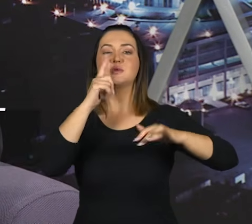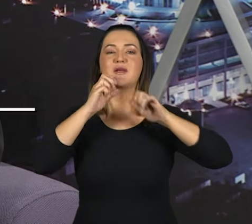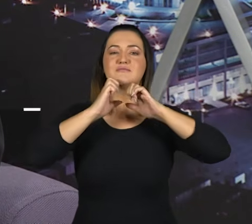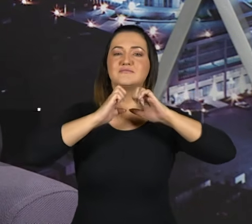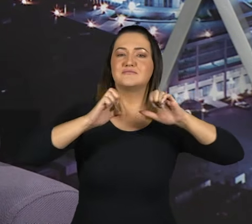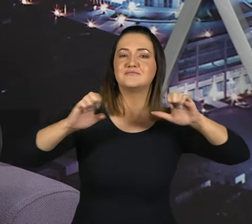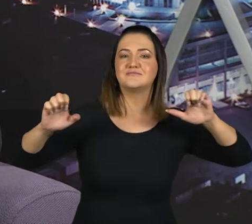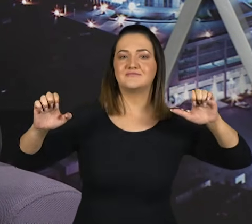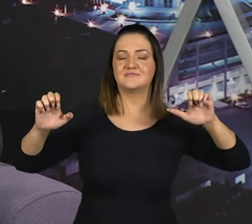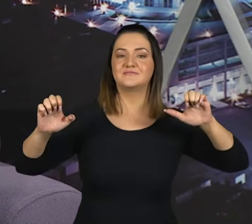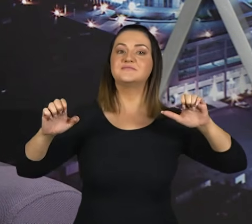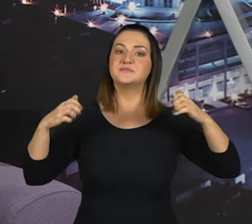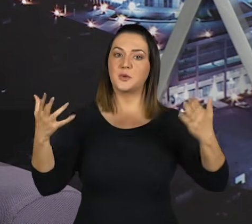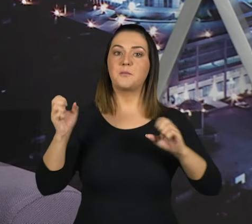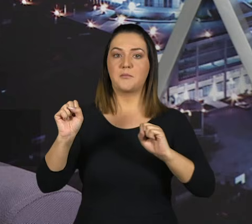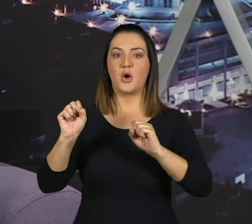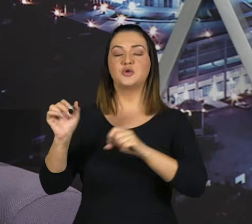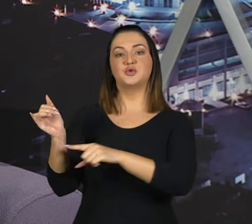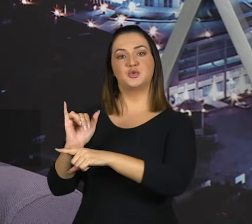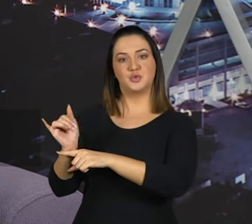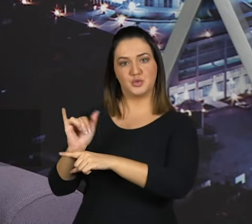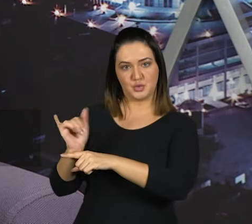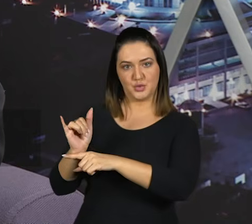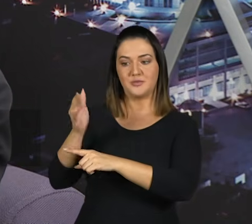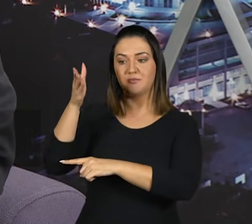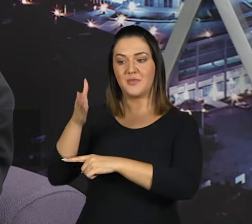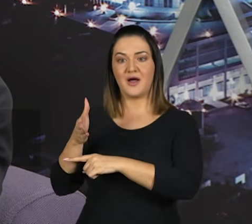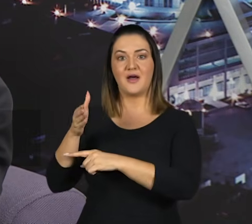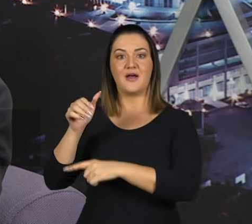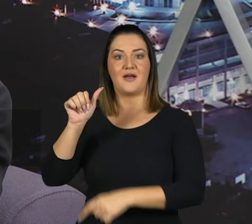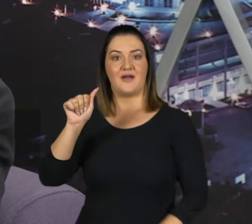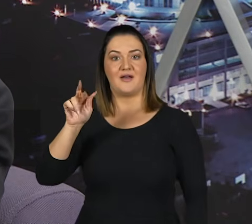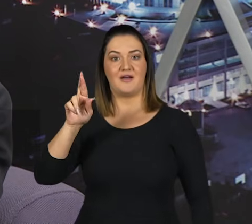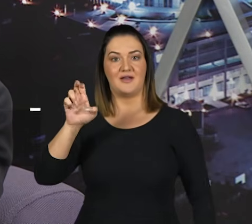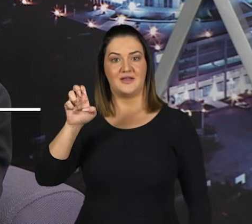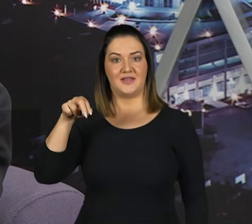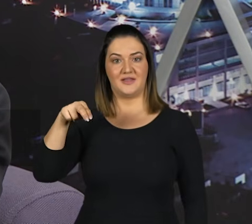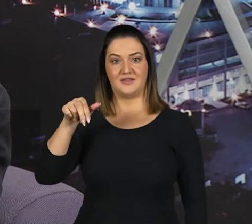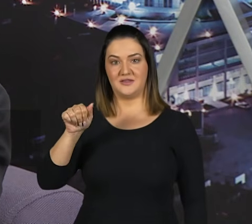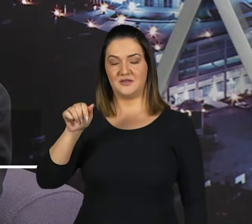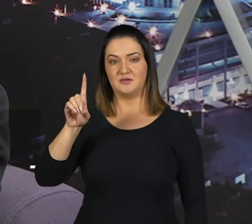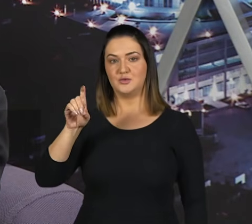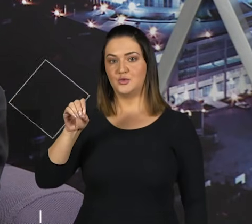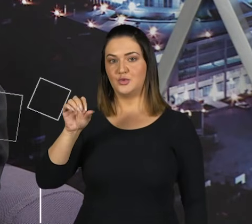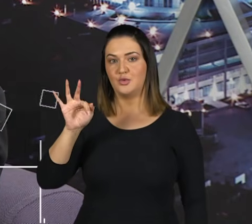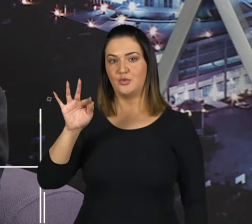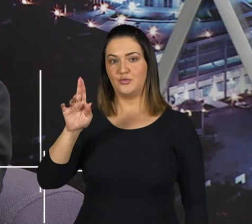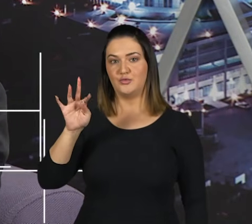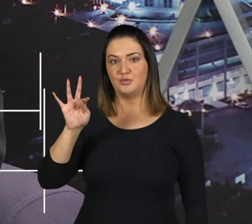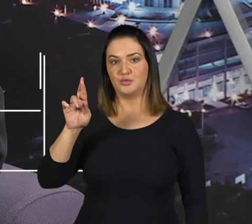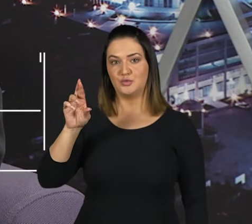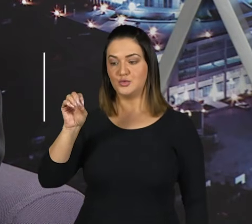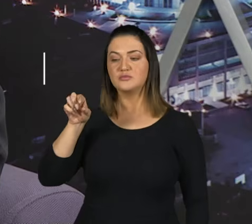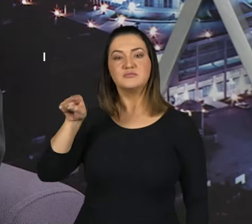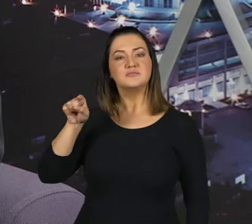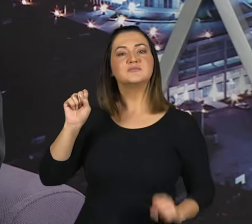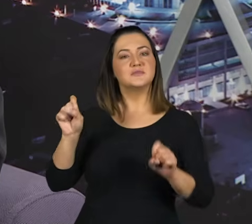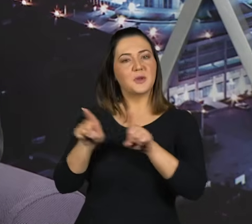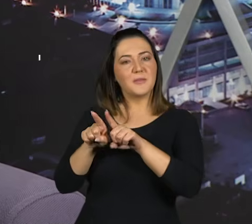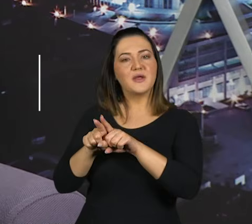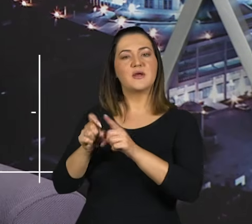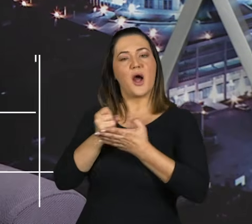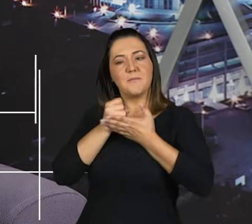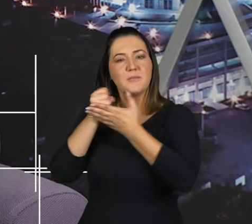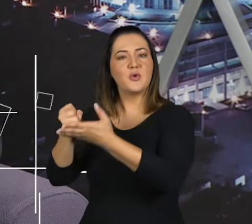evangelização. Vai lá, youtube.com/Arena do Futuro e seja você também um seguidor, um parceiro, um